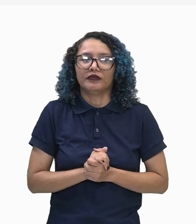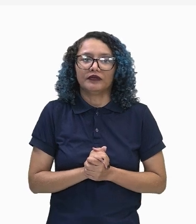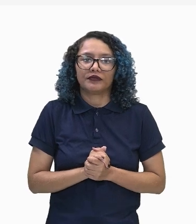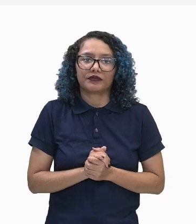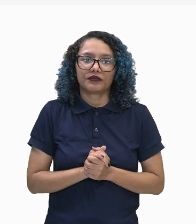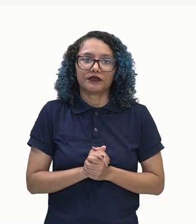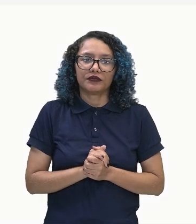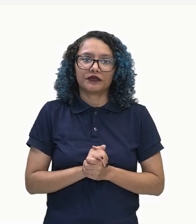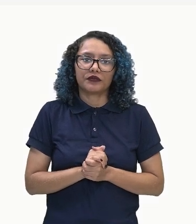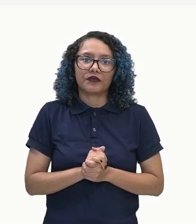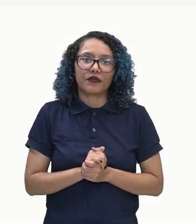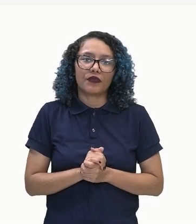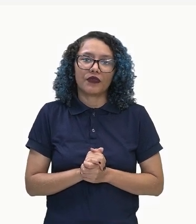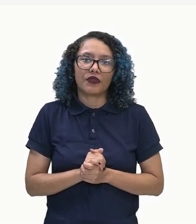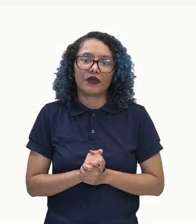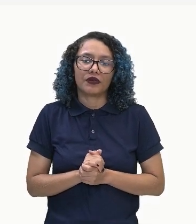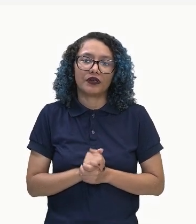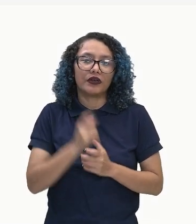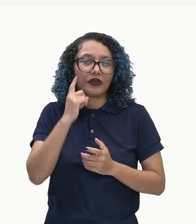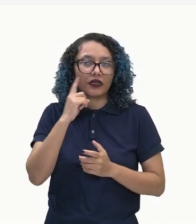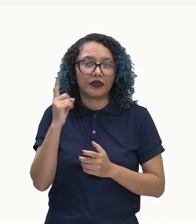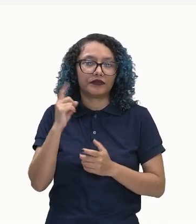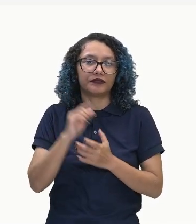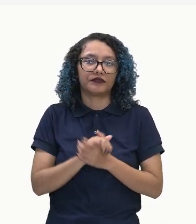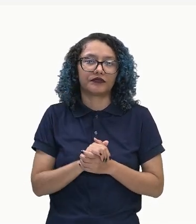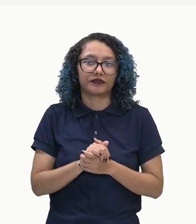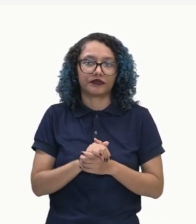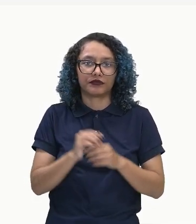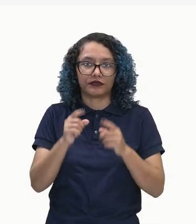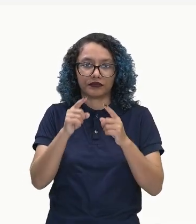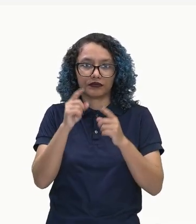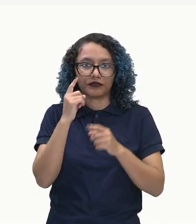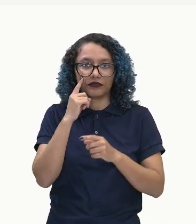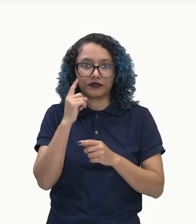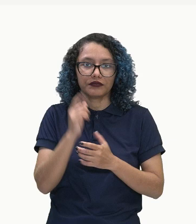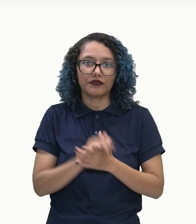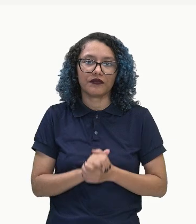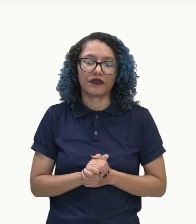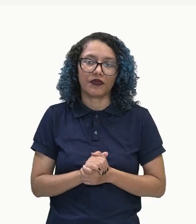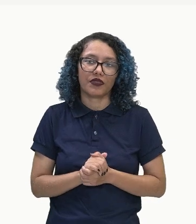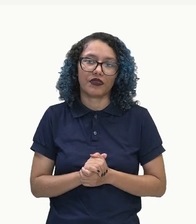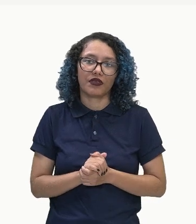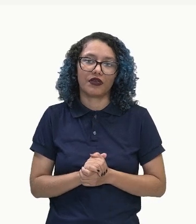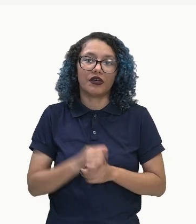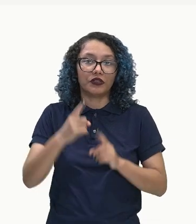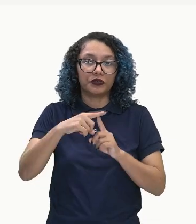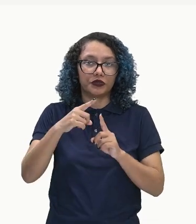a matriz é a matriz elétrica, tá? Do nosso